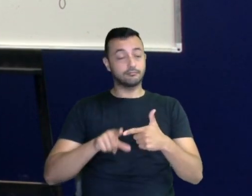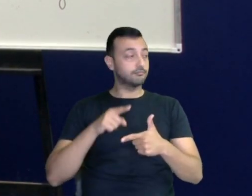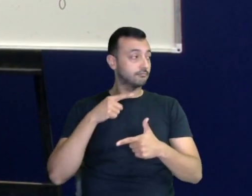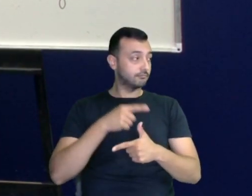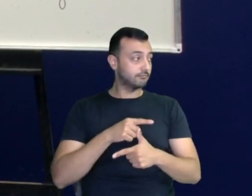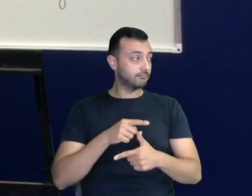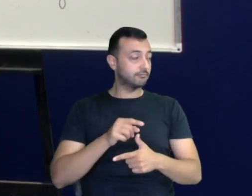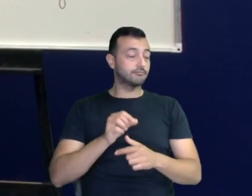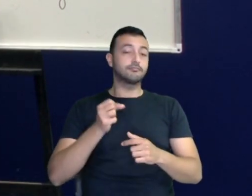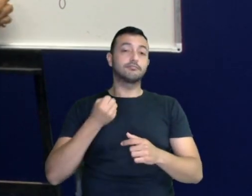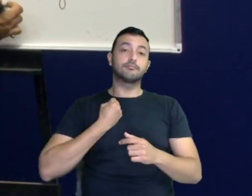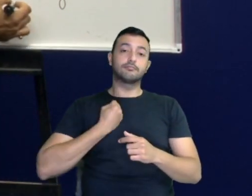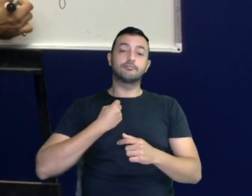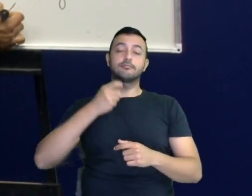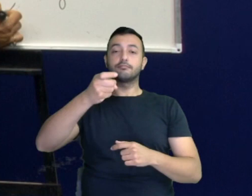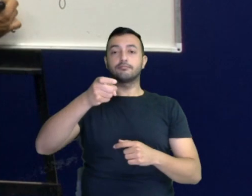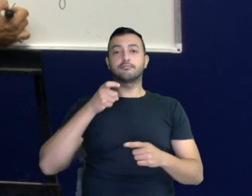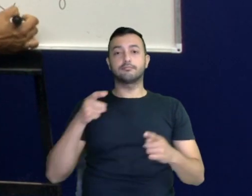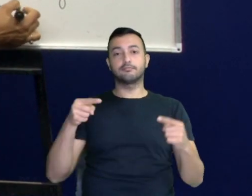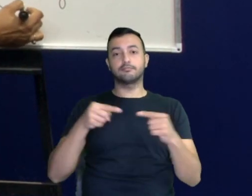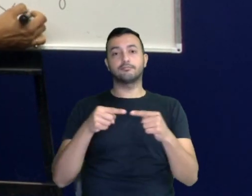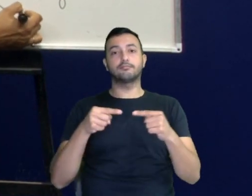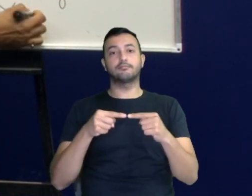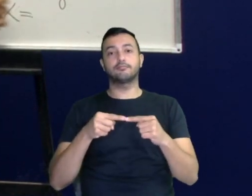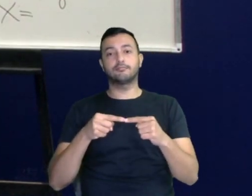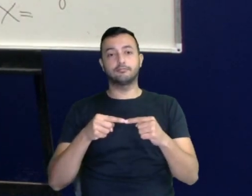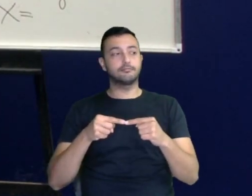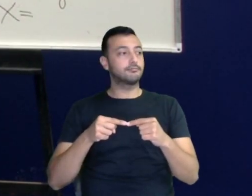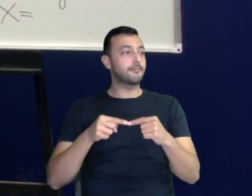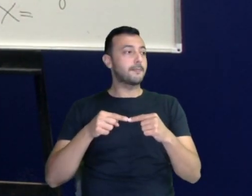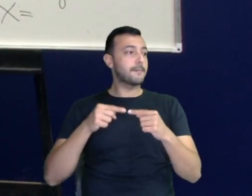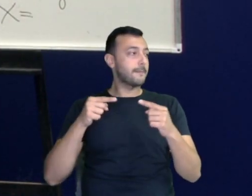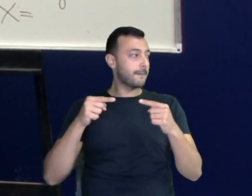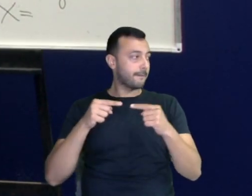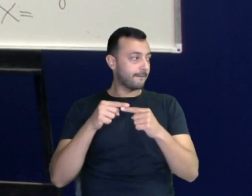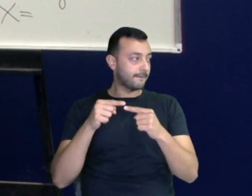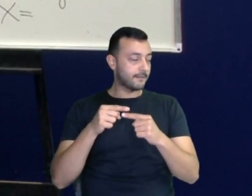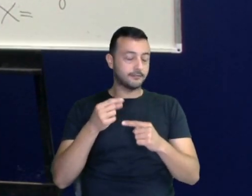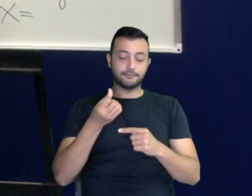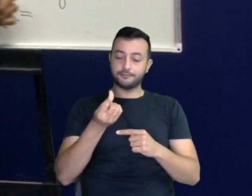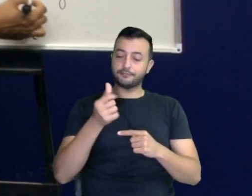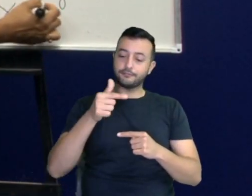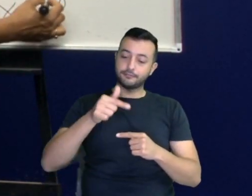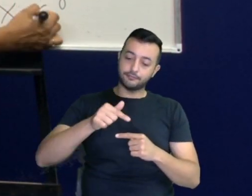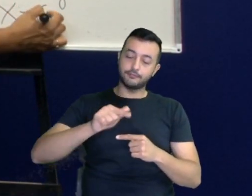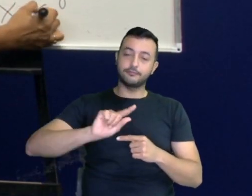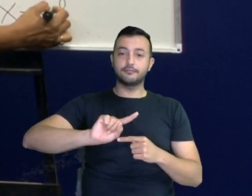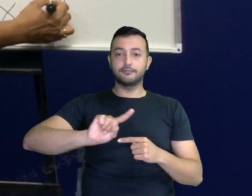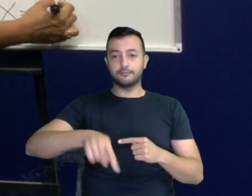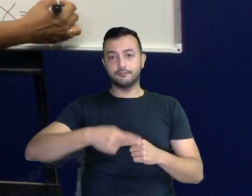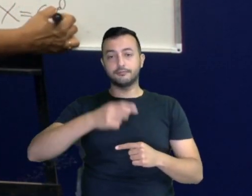ó, dá o valor de x, que no caso foi